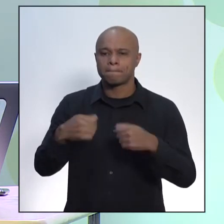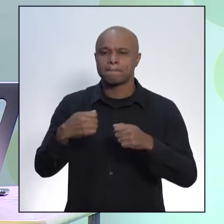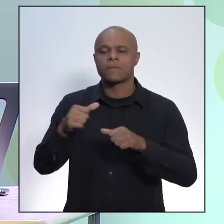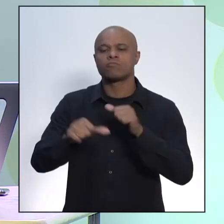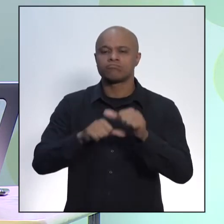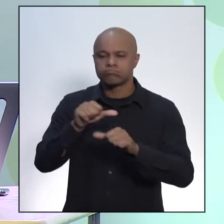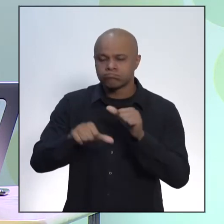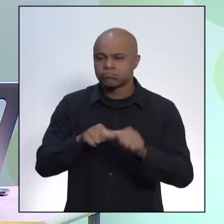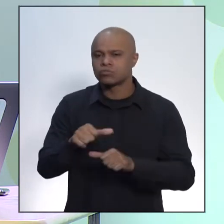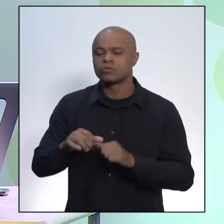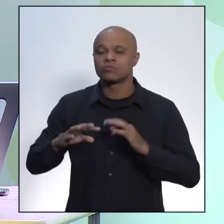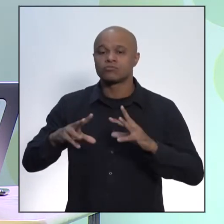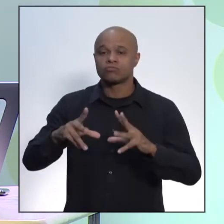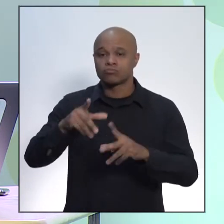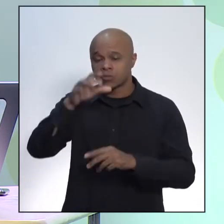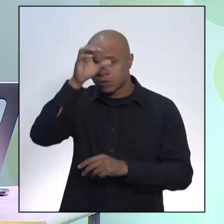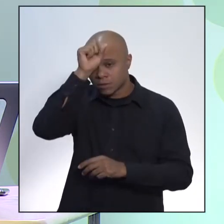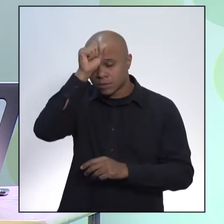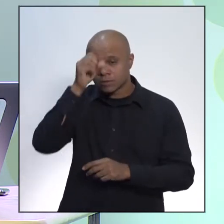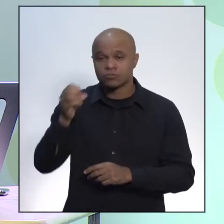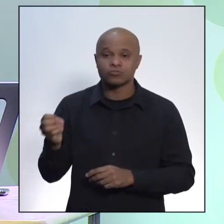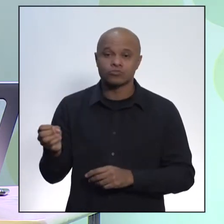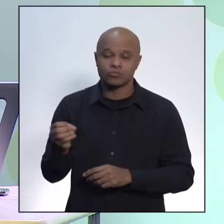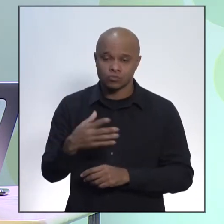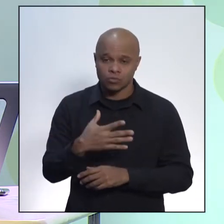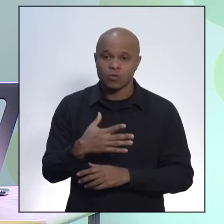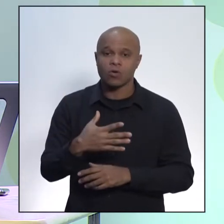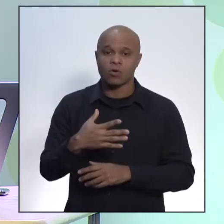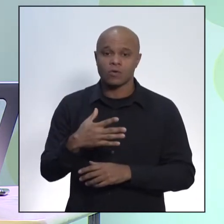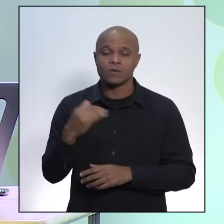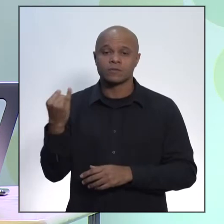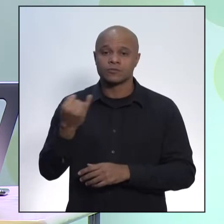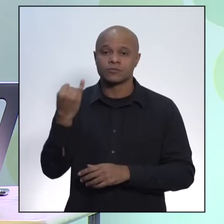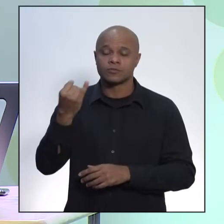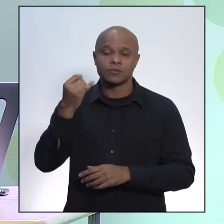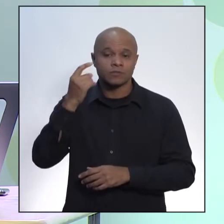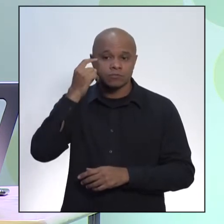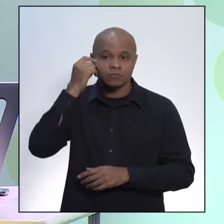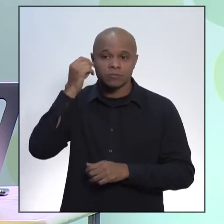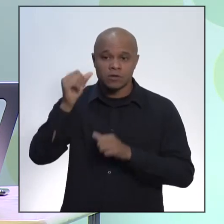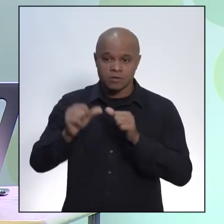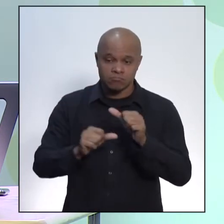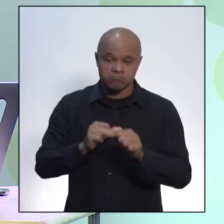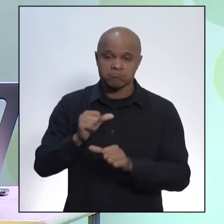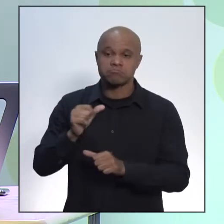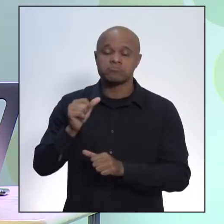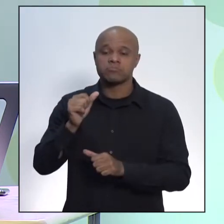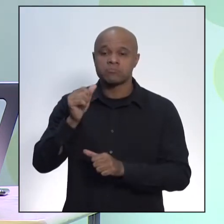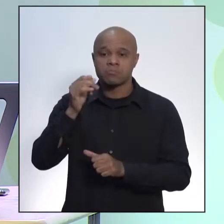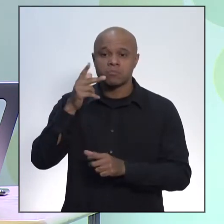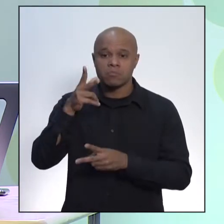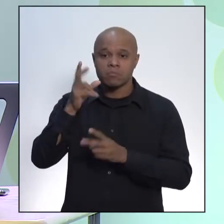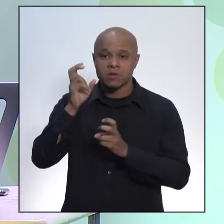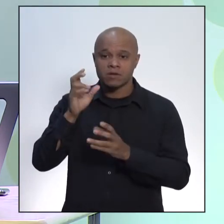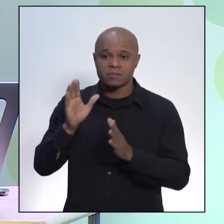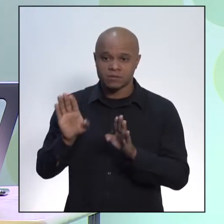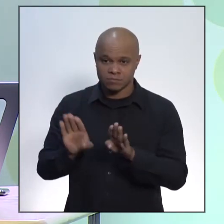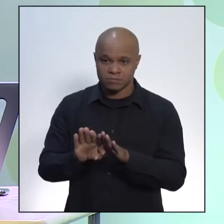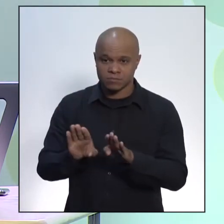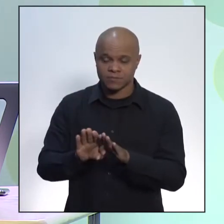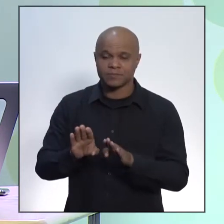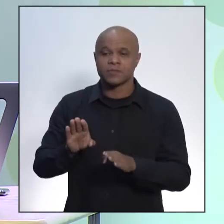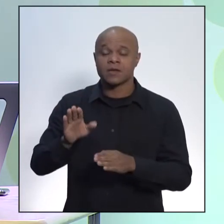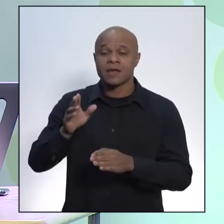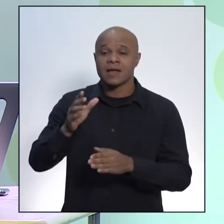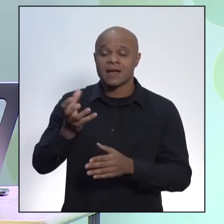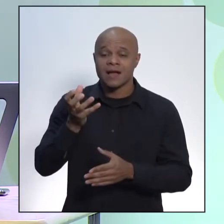ressignificar tudo o que aprendemos. Mais do que nunca é necessário nos tornarmos humanos. Quero agradecer para todos os professores